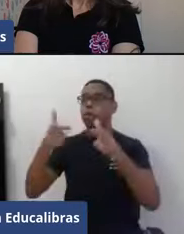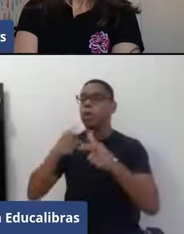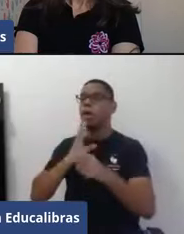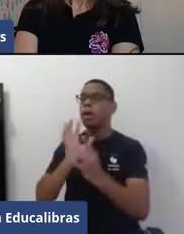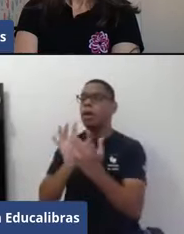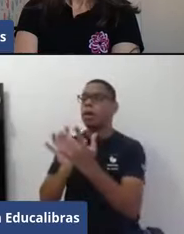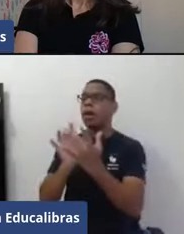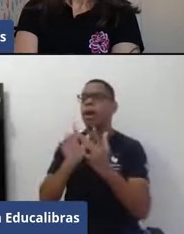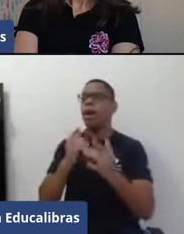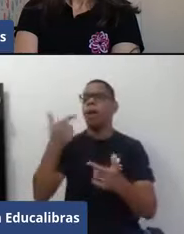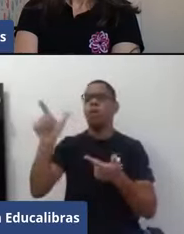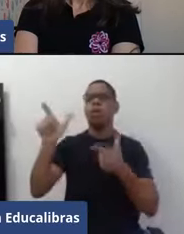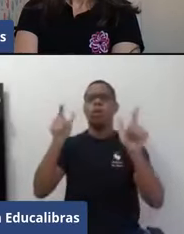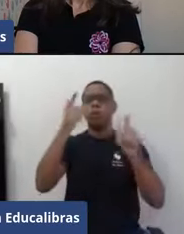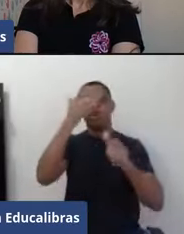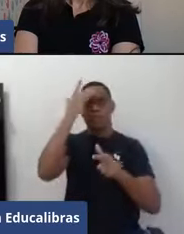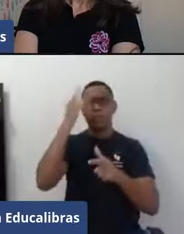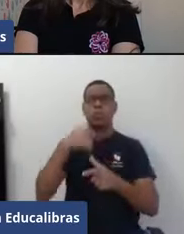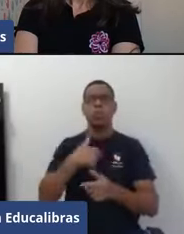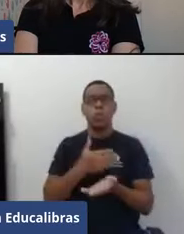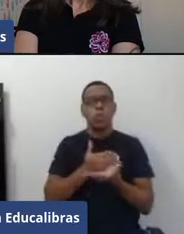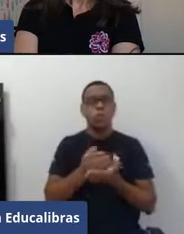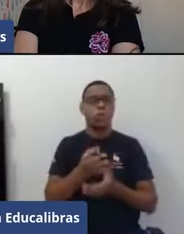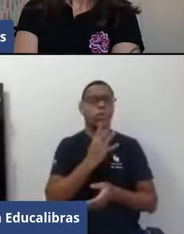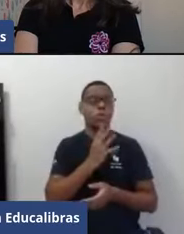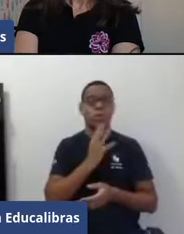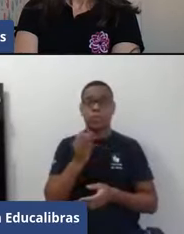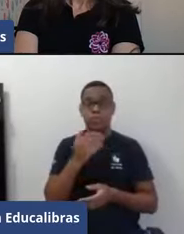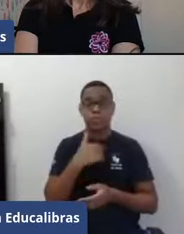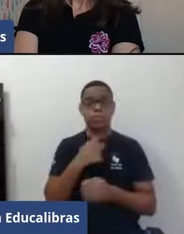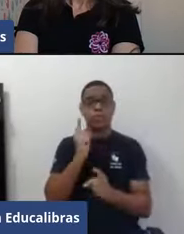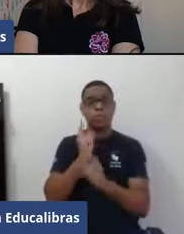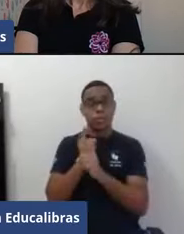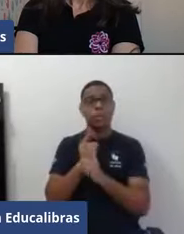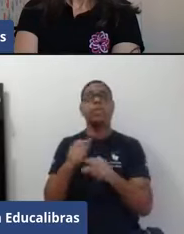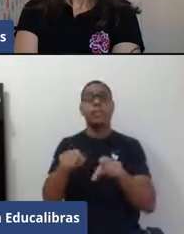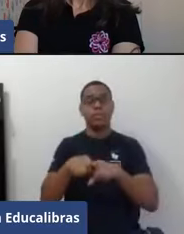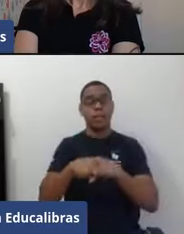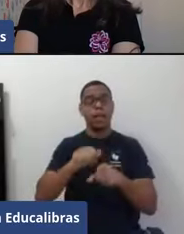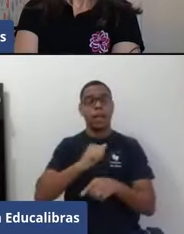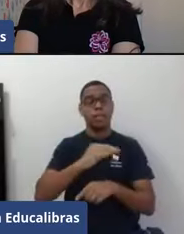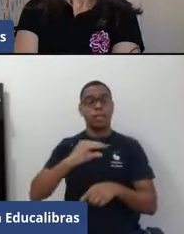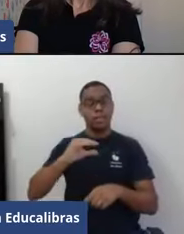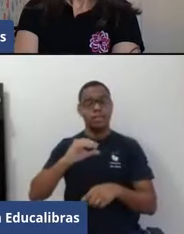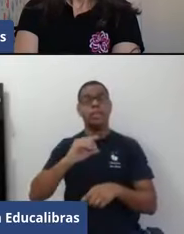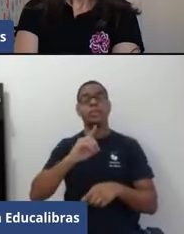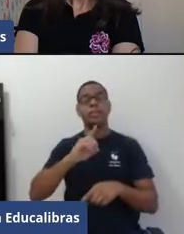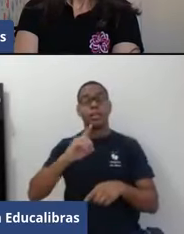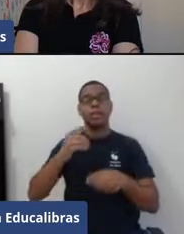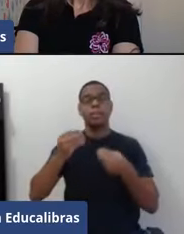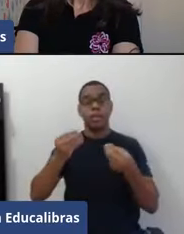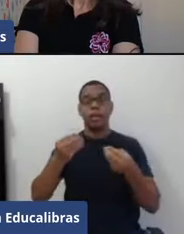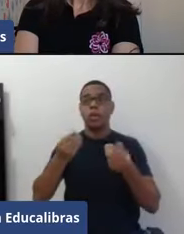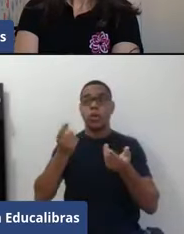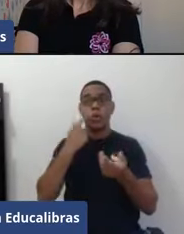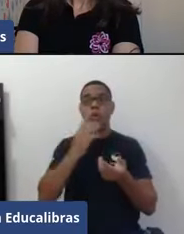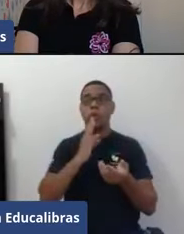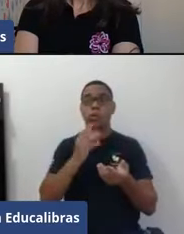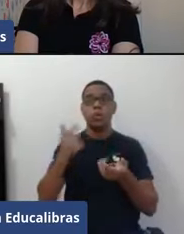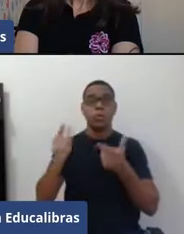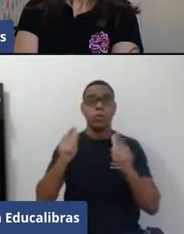conhecer outras coisas, outras pessoas. E aí eu descobri a ACD, conheci outras mães também, então são conhecimentos. E